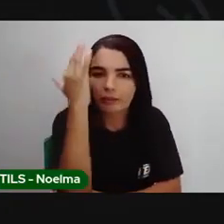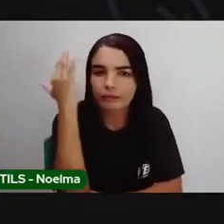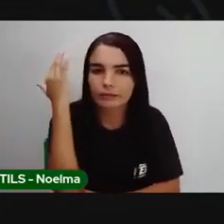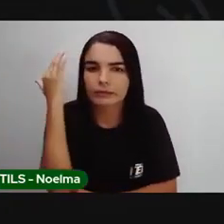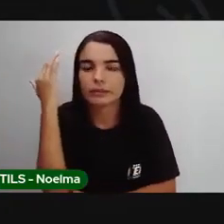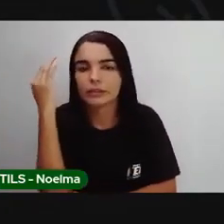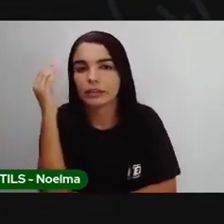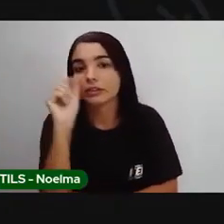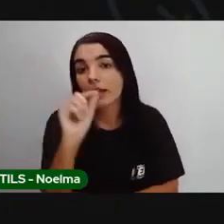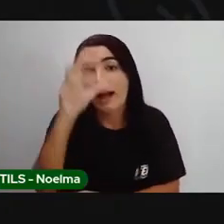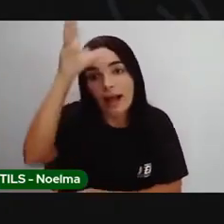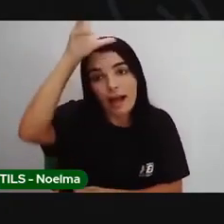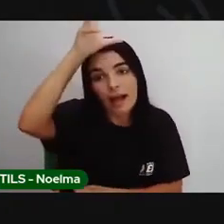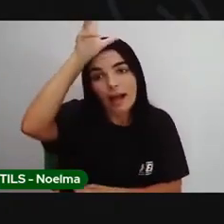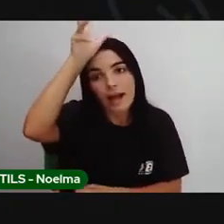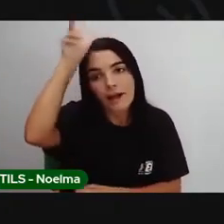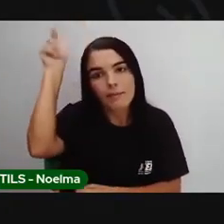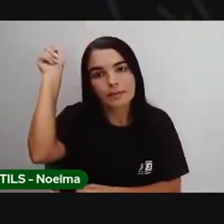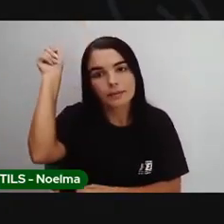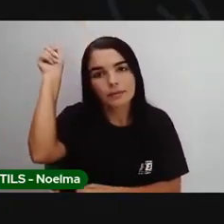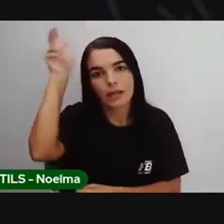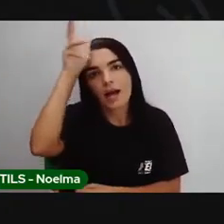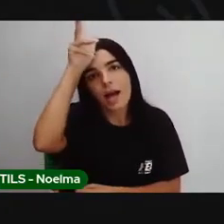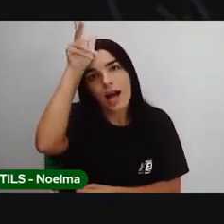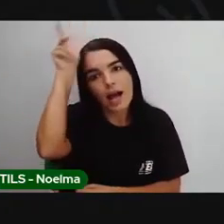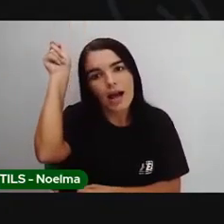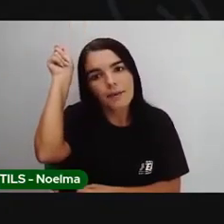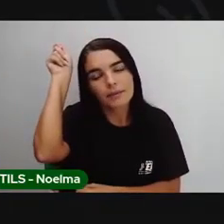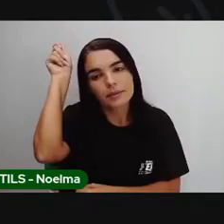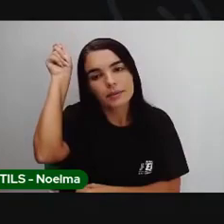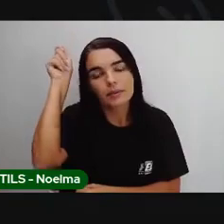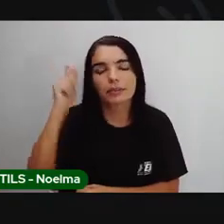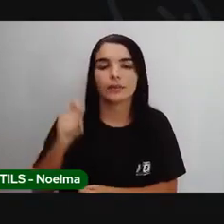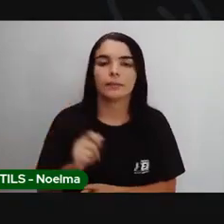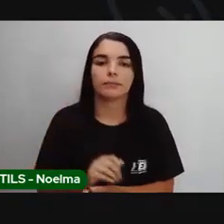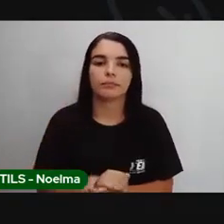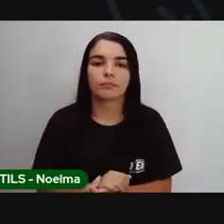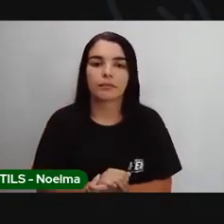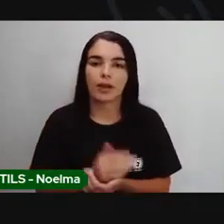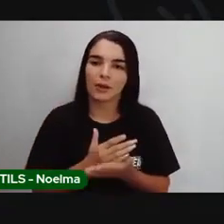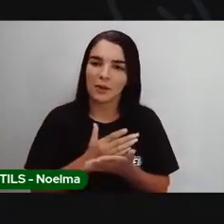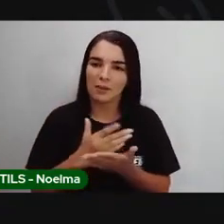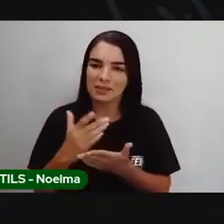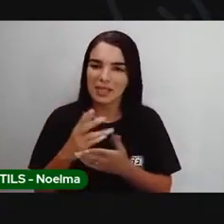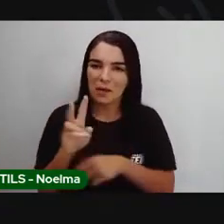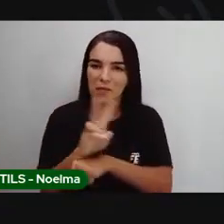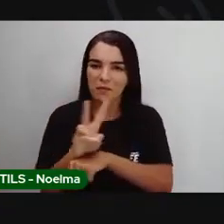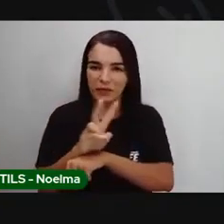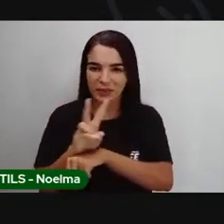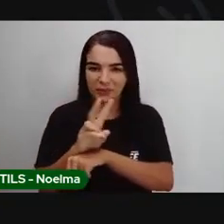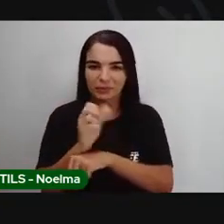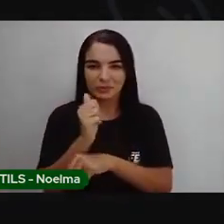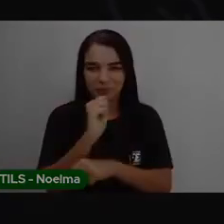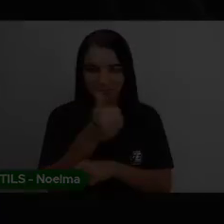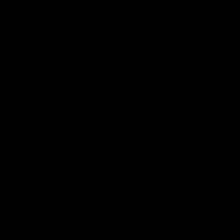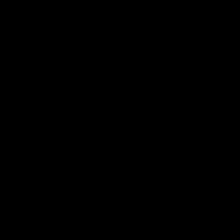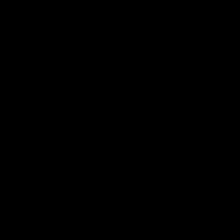da Amazônia. E para dar início a essa aula, a gente vai começar aí com o vídeo, certo?